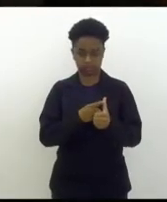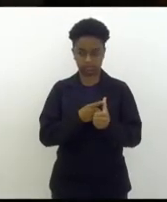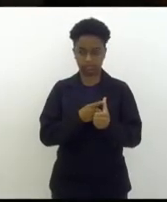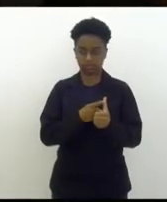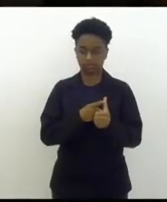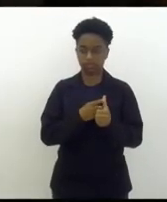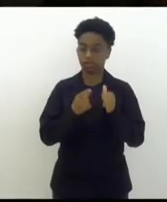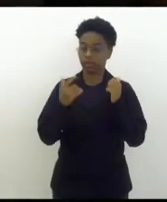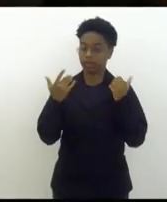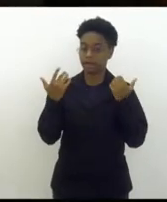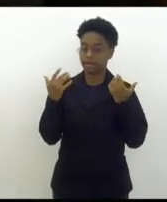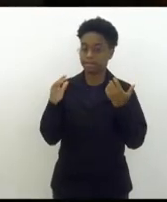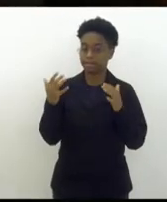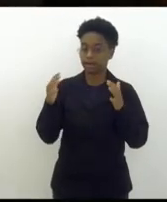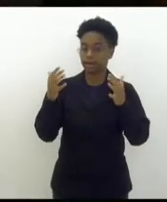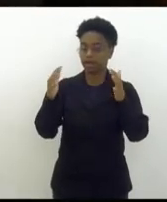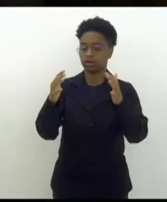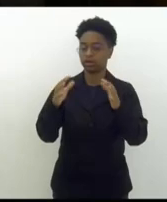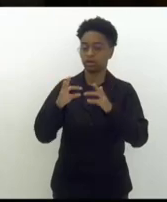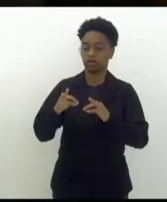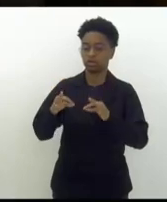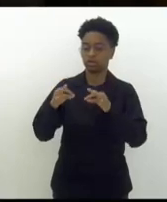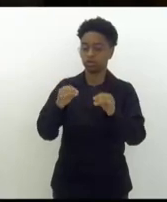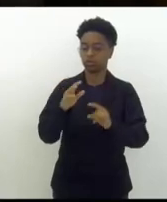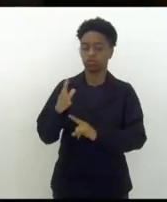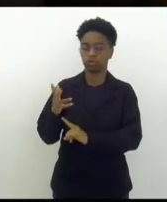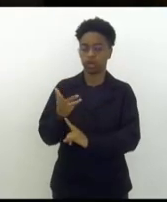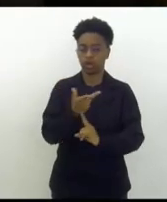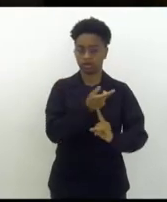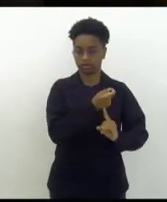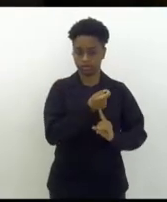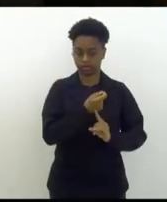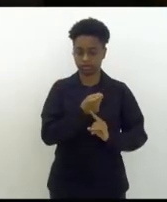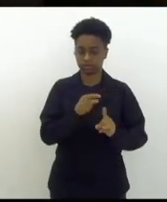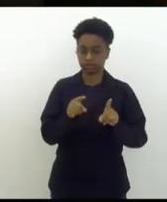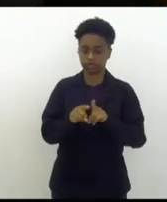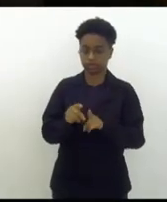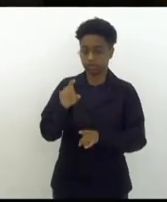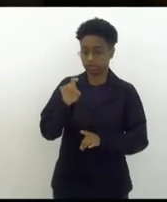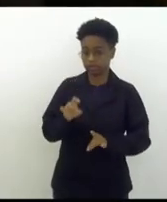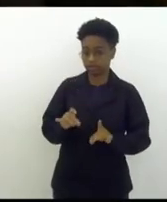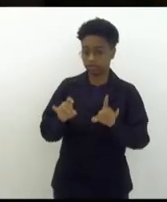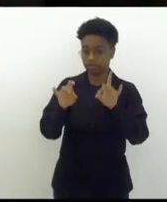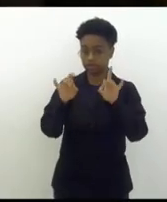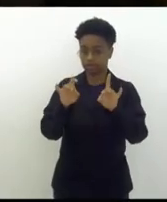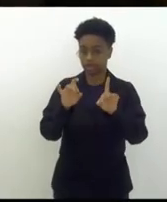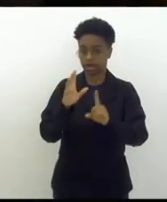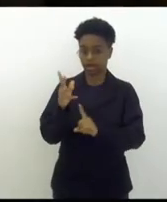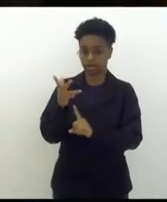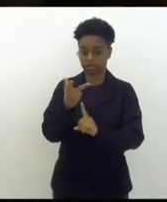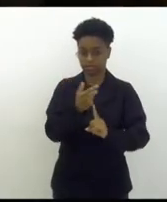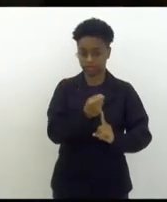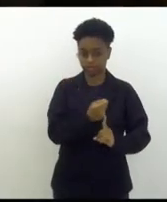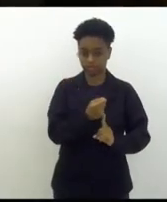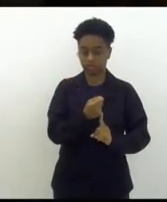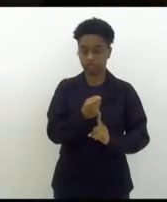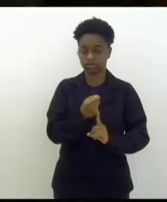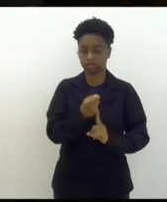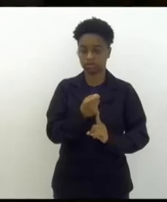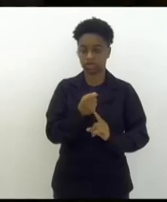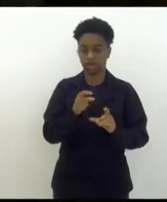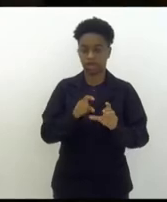parabenização de toda e todos os artistas especialmente as artistas e os artistas